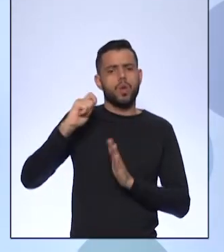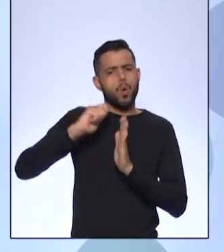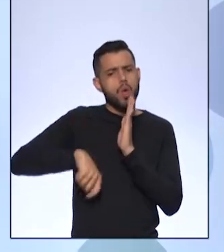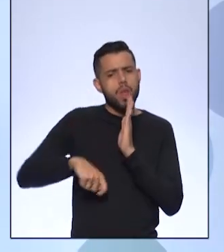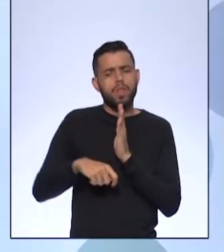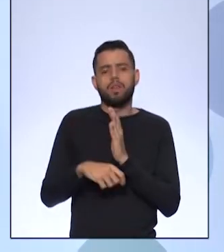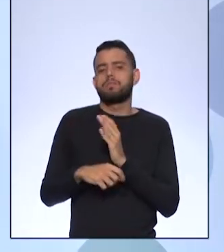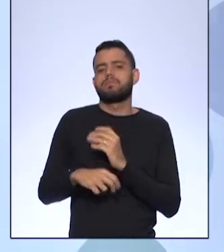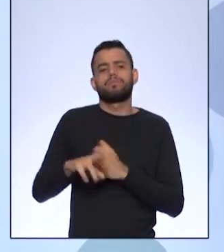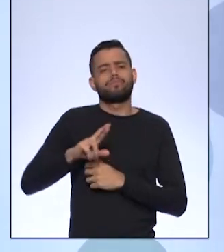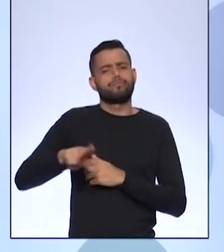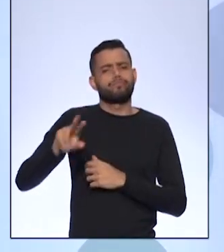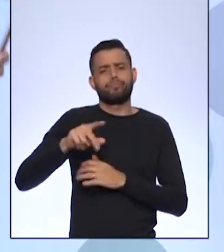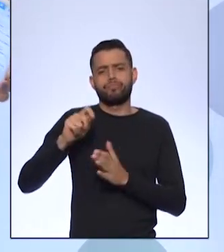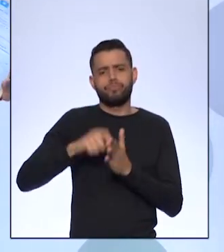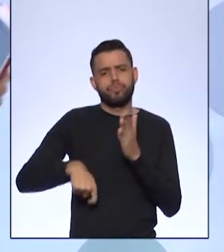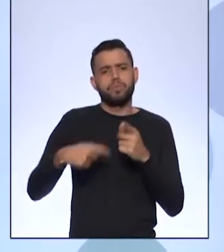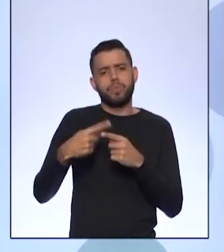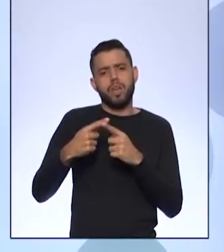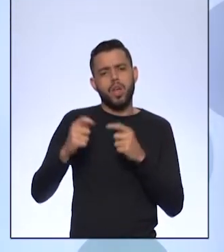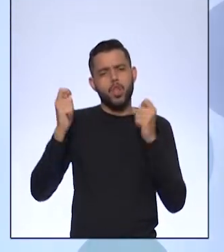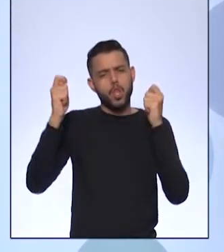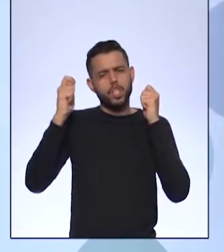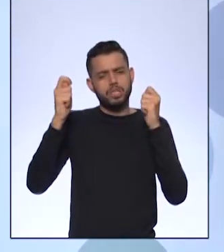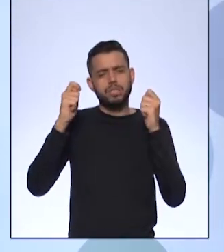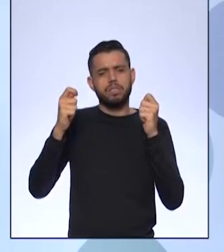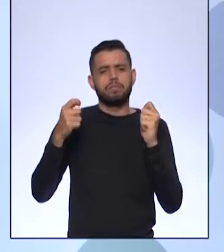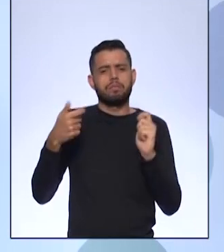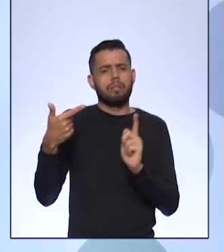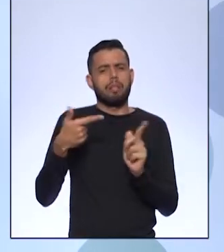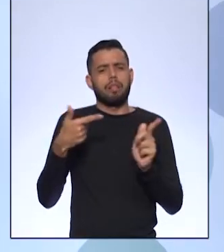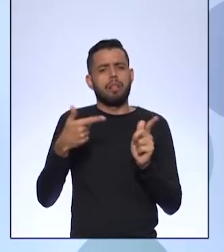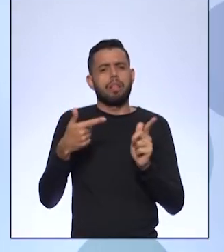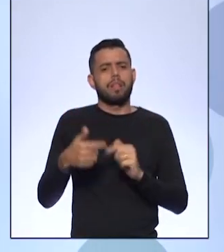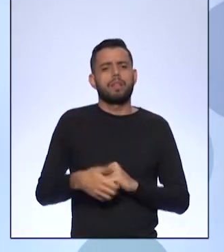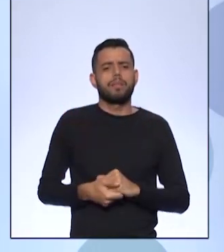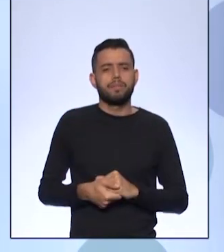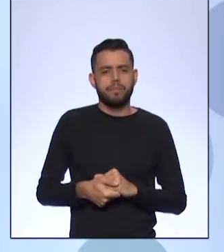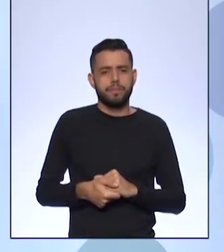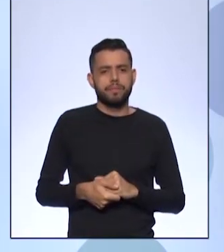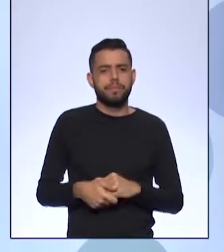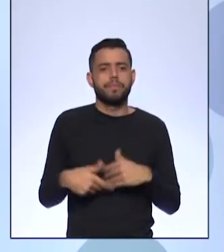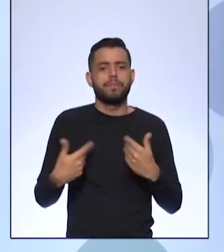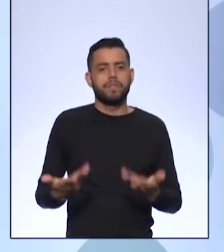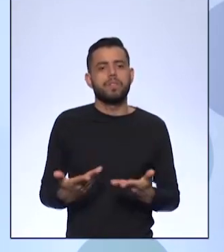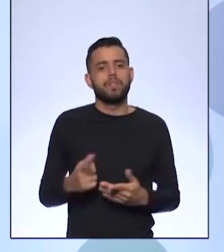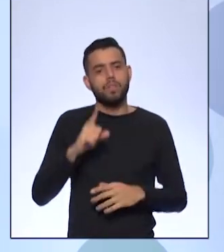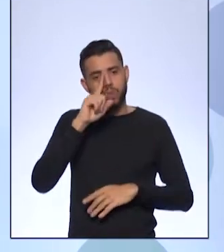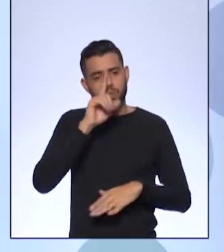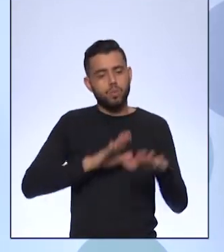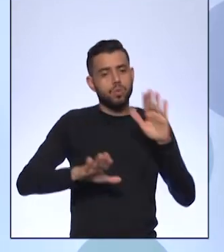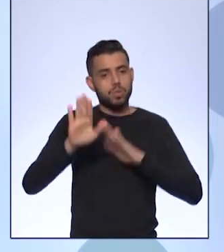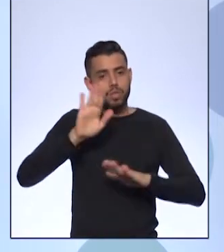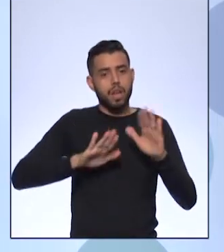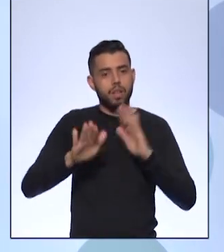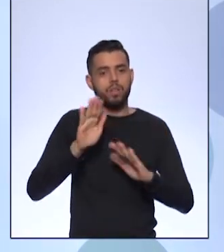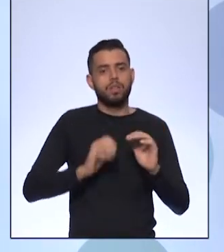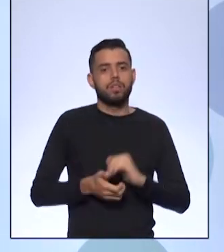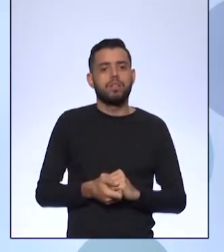vai te contratar, porque a torcida vai pegar no seu pé. Eu tenho que puxar a sardinha pro lado da educação física. Então, tomem cuidado,